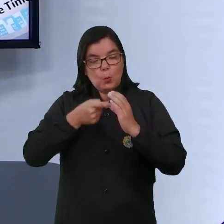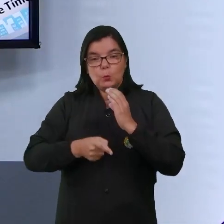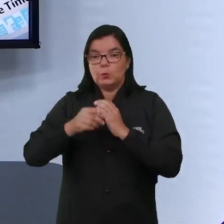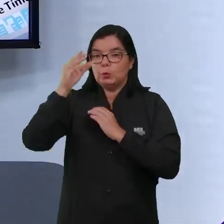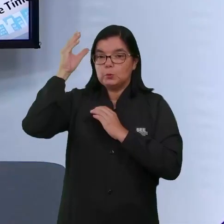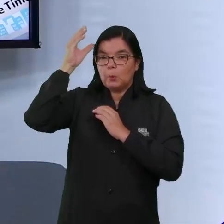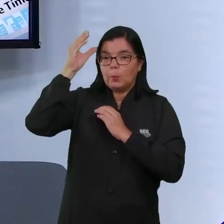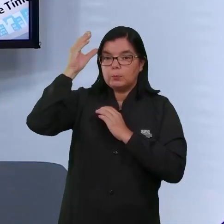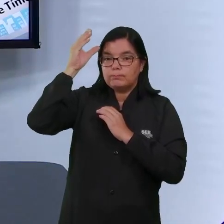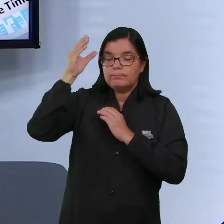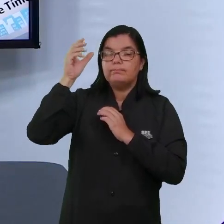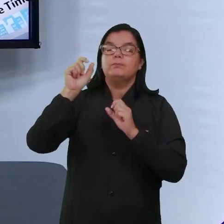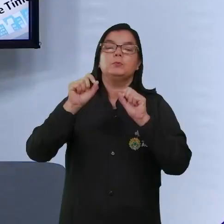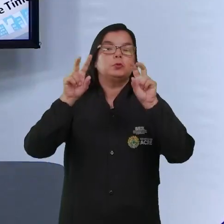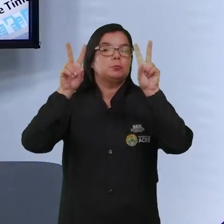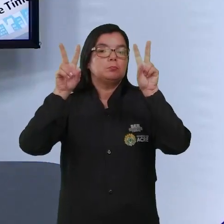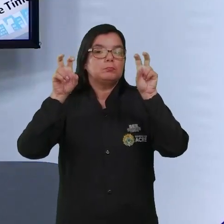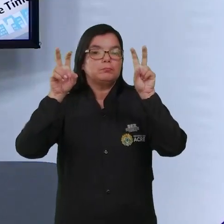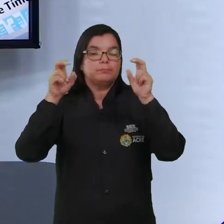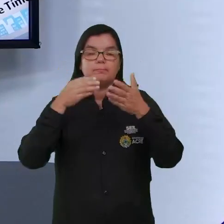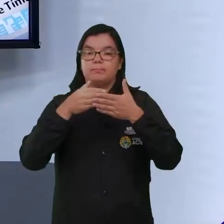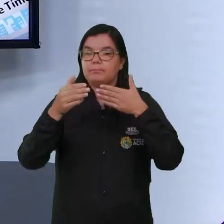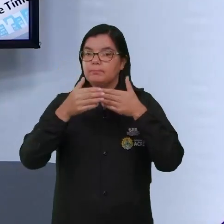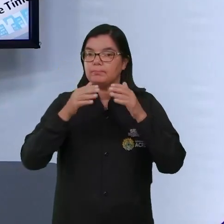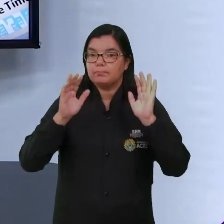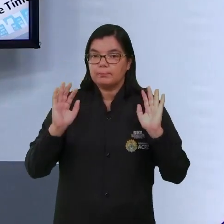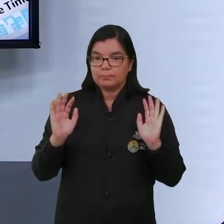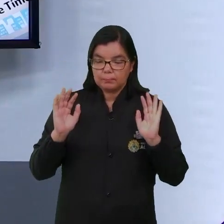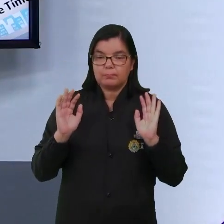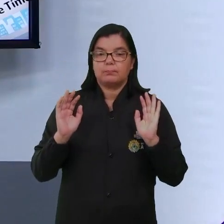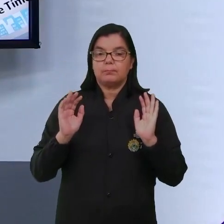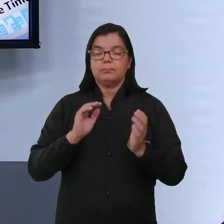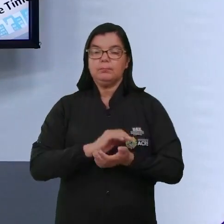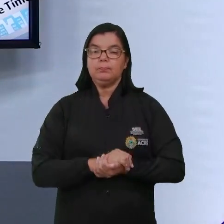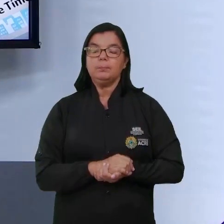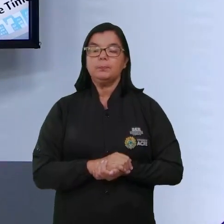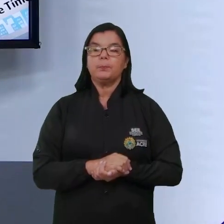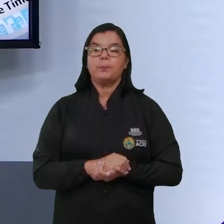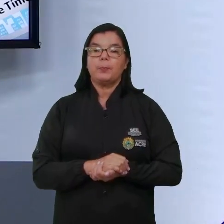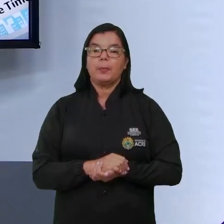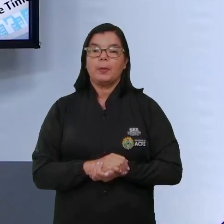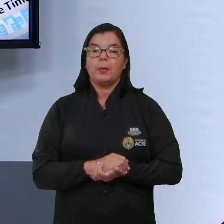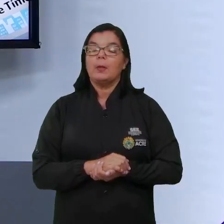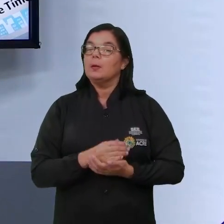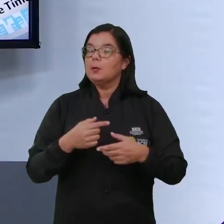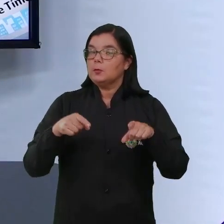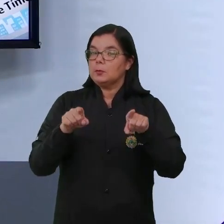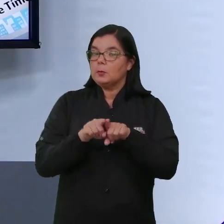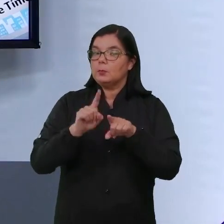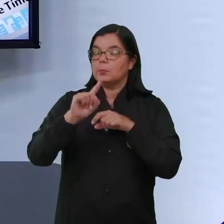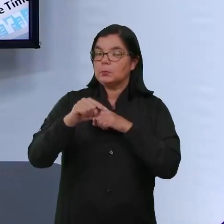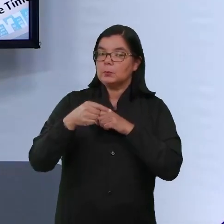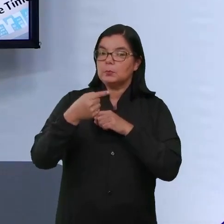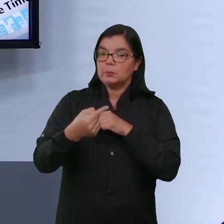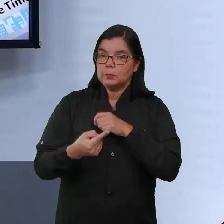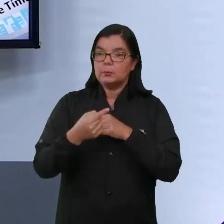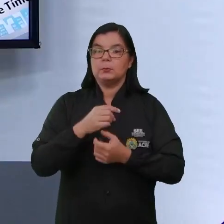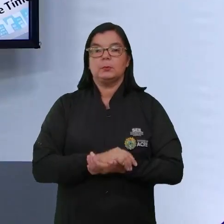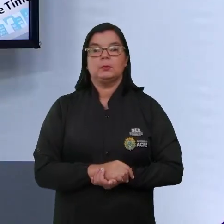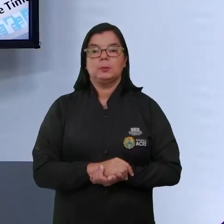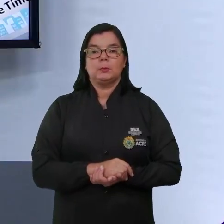seu conhecimento a respeito de determinados objetos de conhecimento. E, posteriormente a